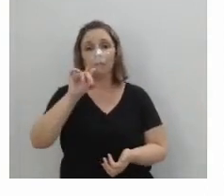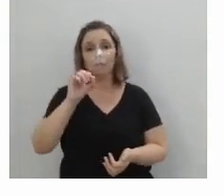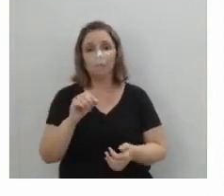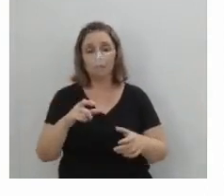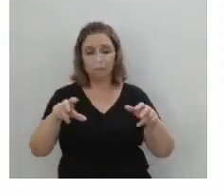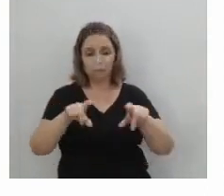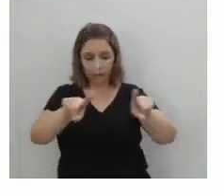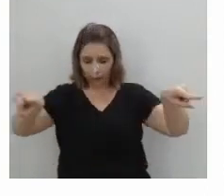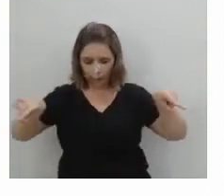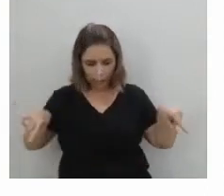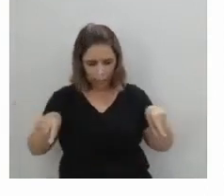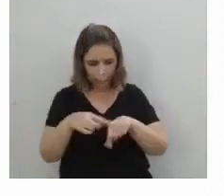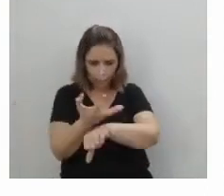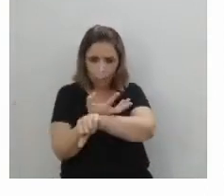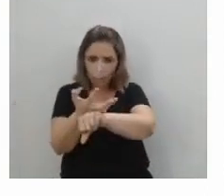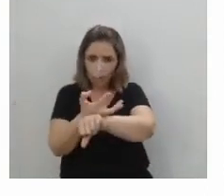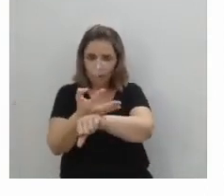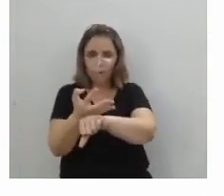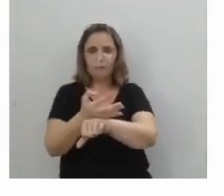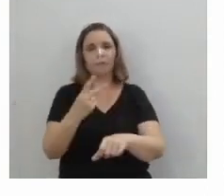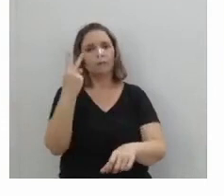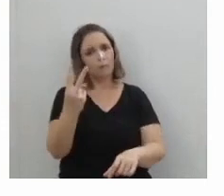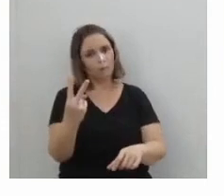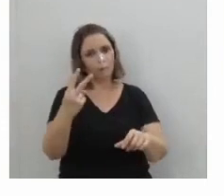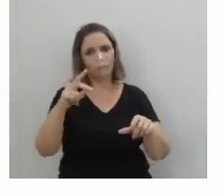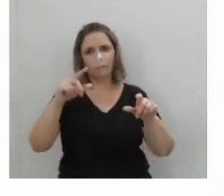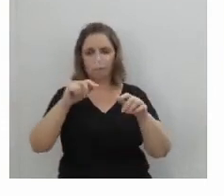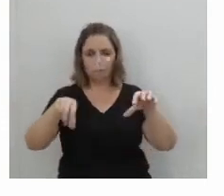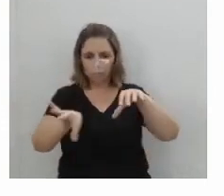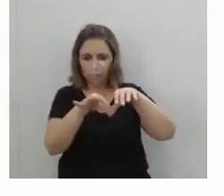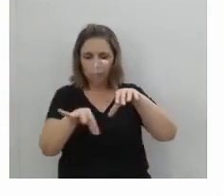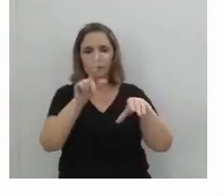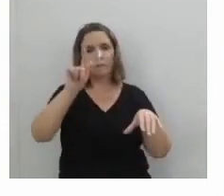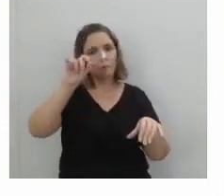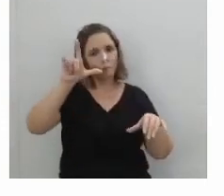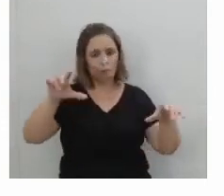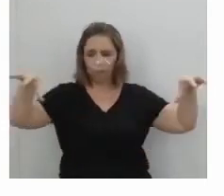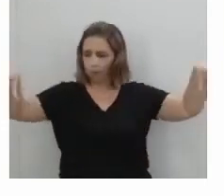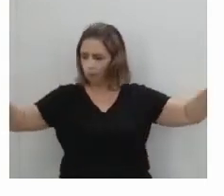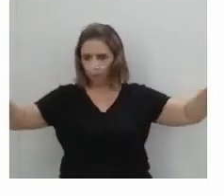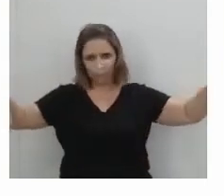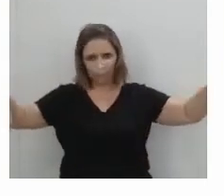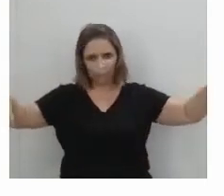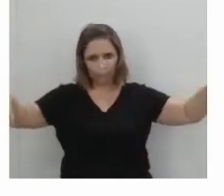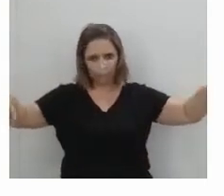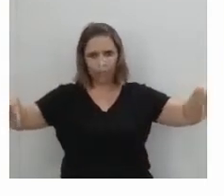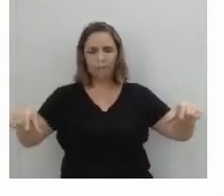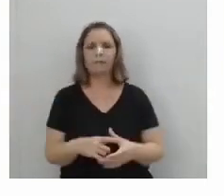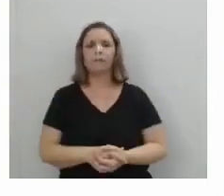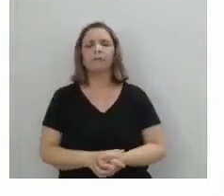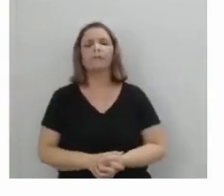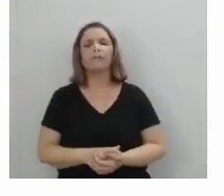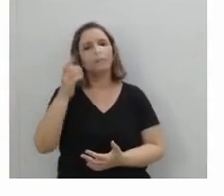em um campo retangular que possui 2 gols, os gols em cada lateral do campo, são as barras,